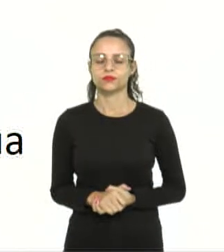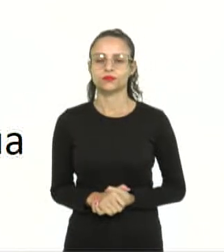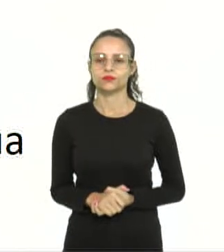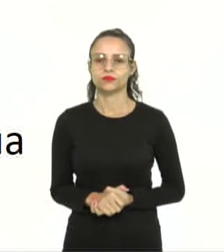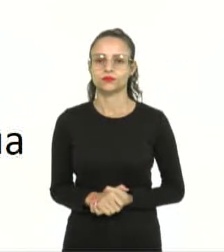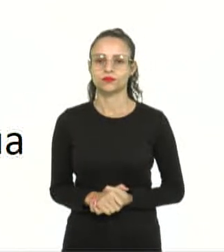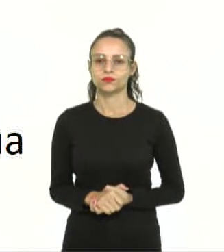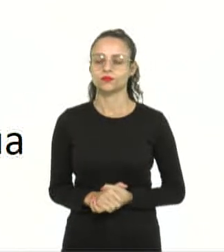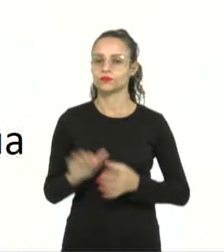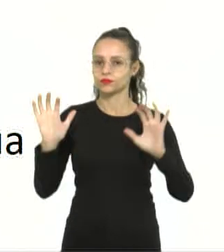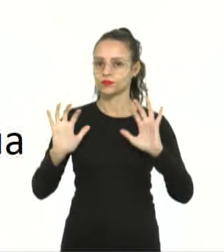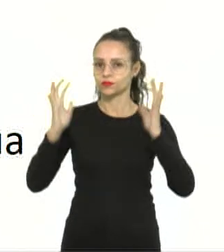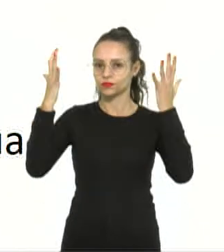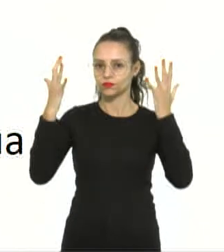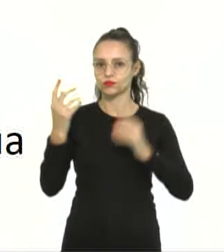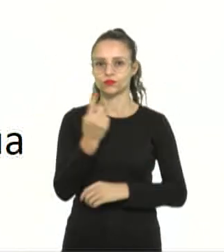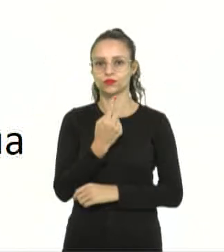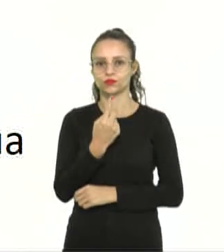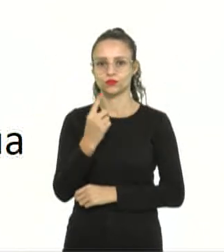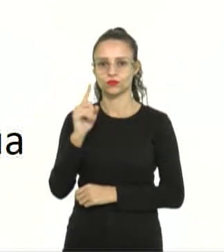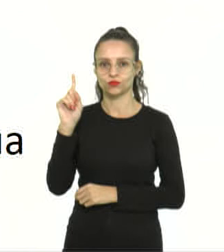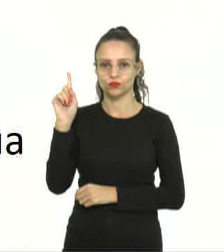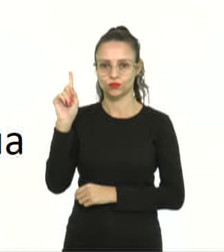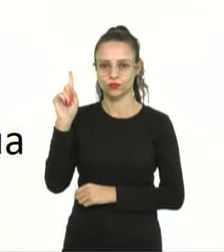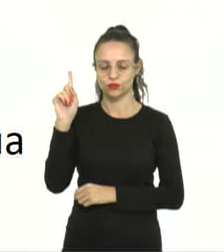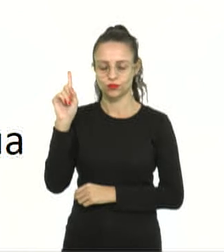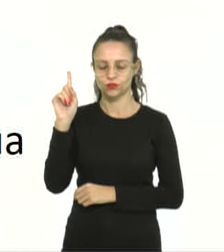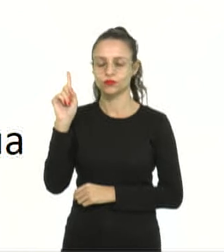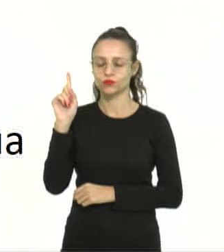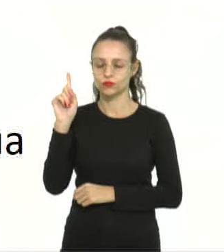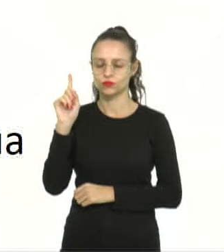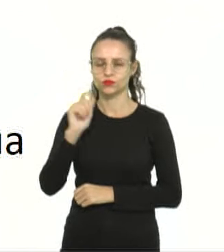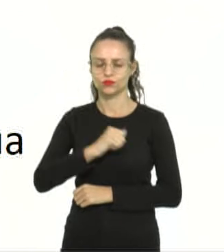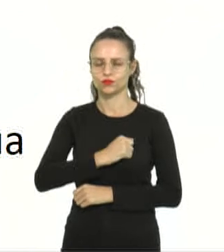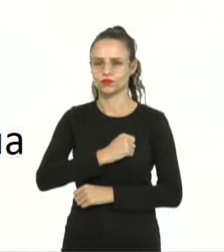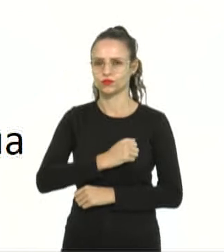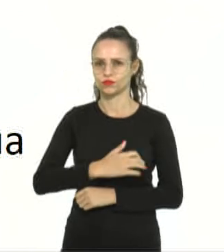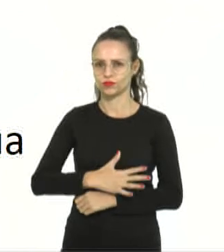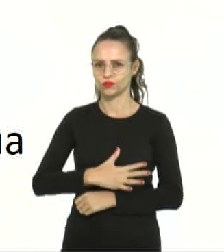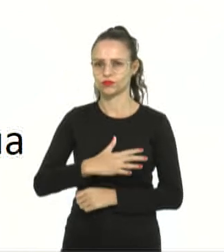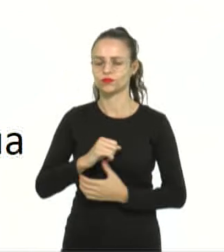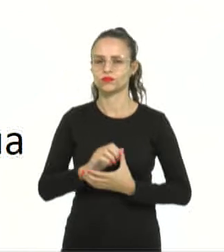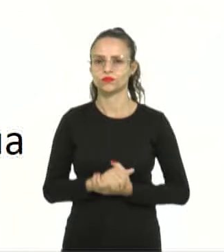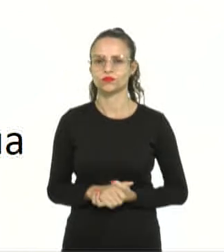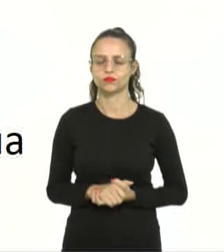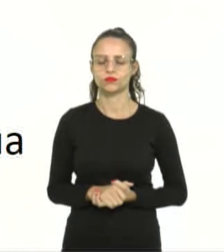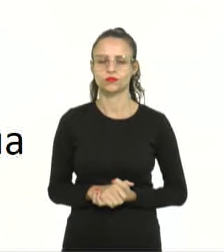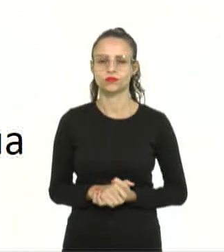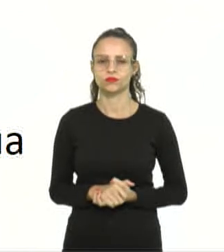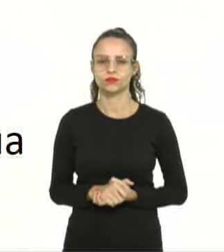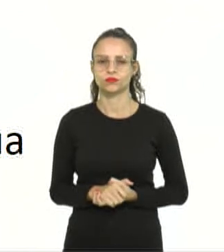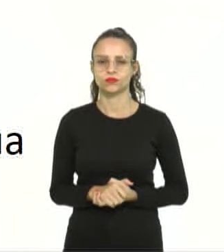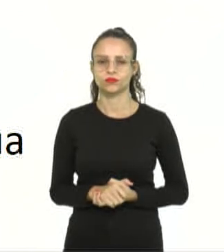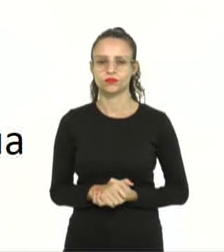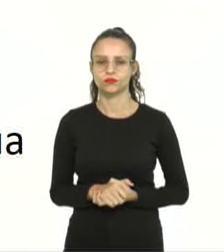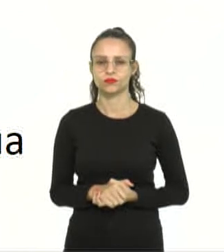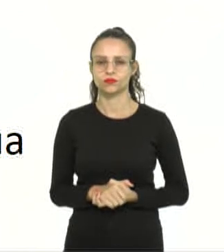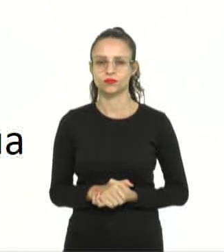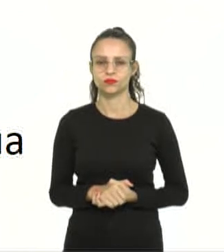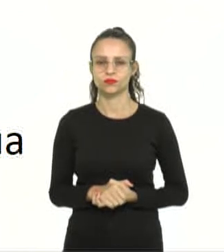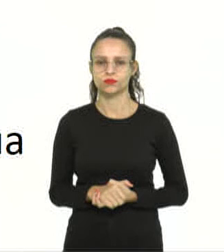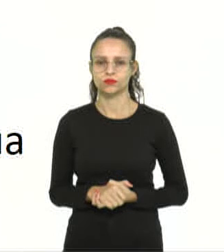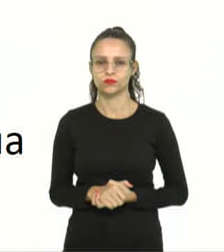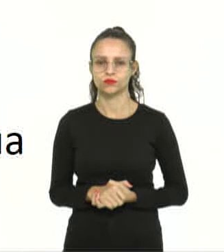né? Ela é comemorada no último miércoles de agosto. A las 10 horas comienza o